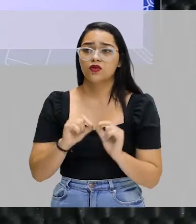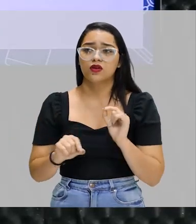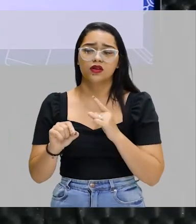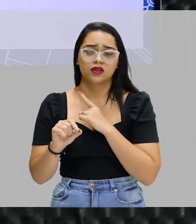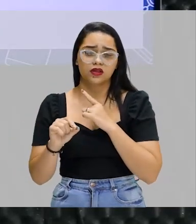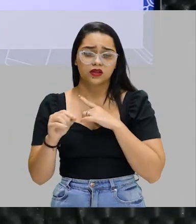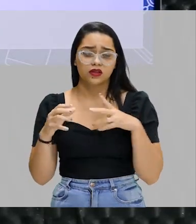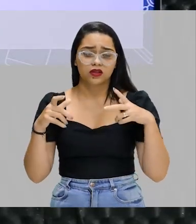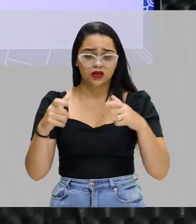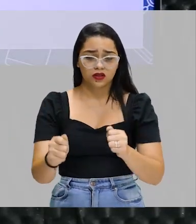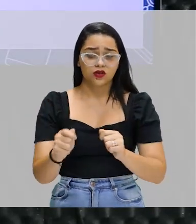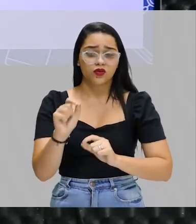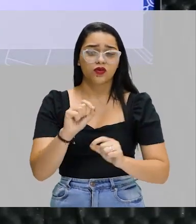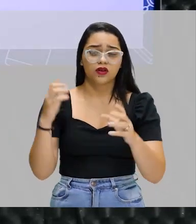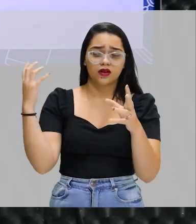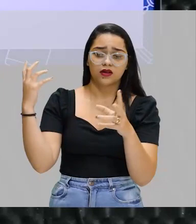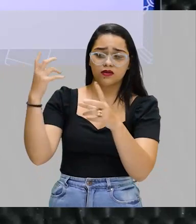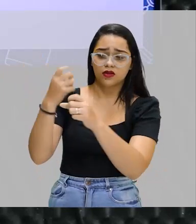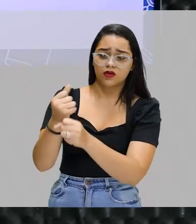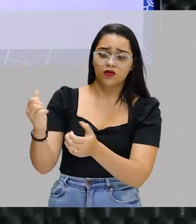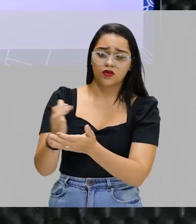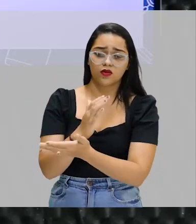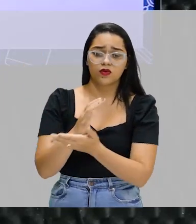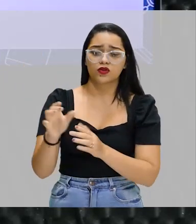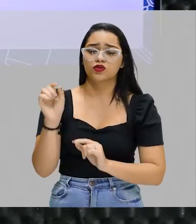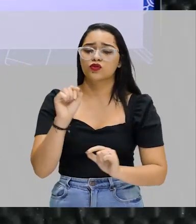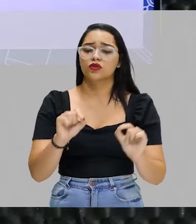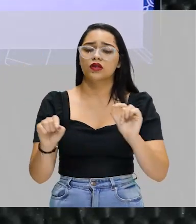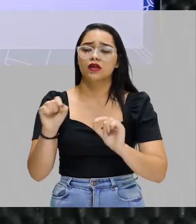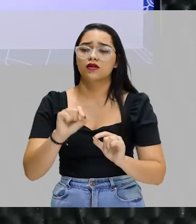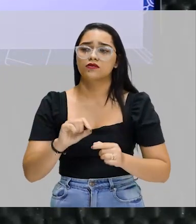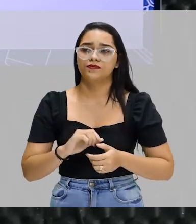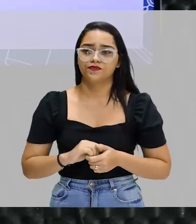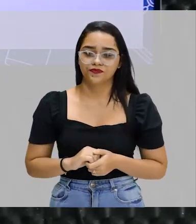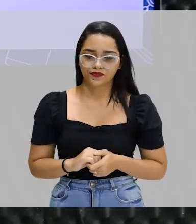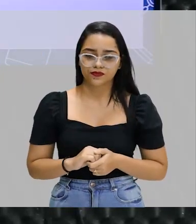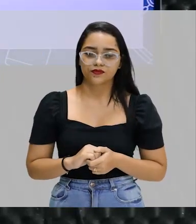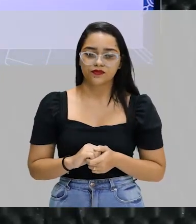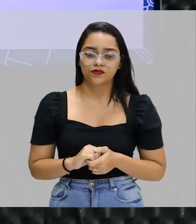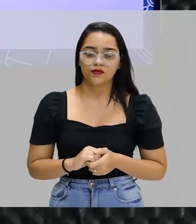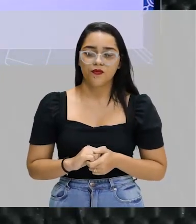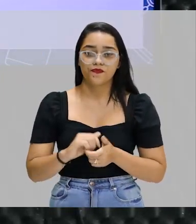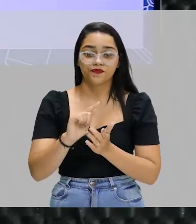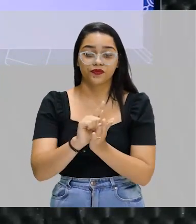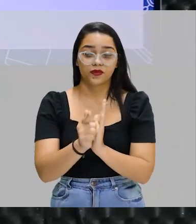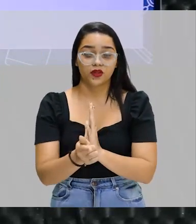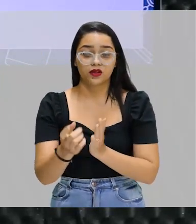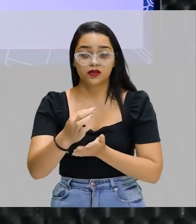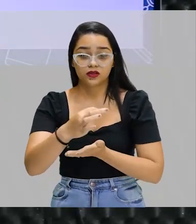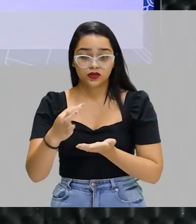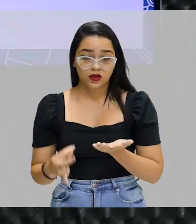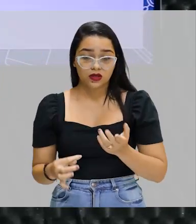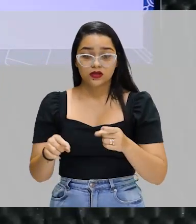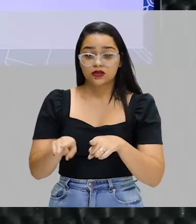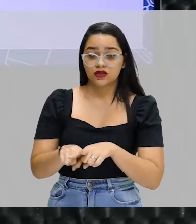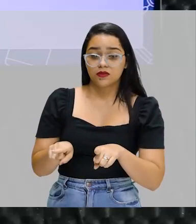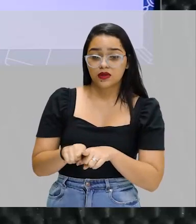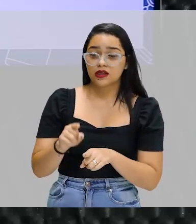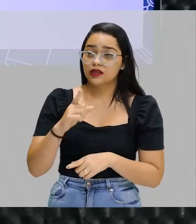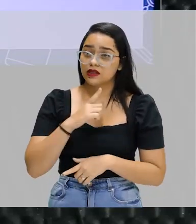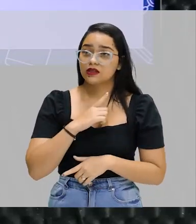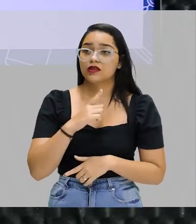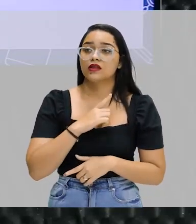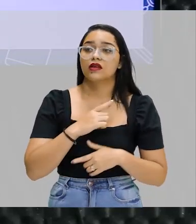um geral com vocês, recapitular algumas coisas quanto text genres, os gêneros textuais. Vamos falar dos